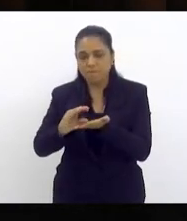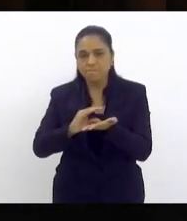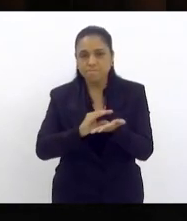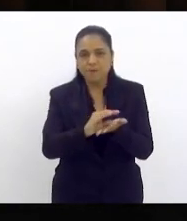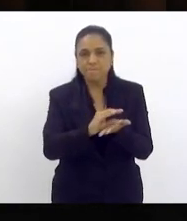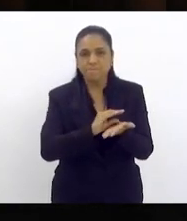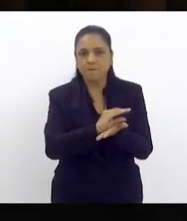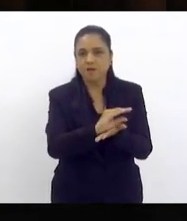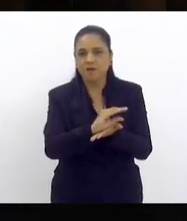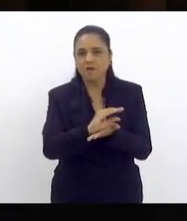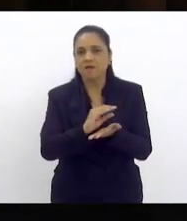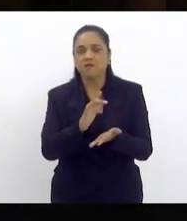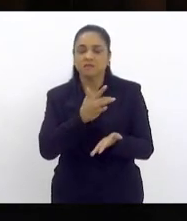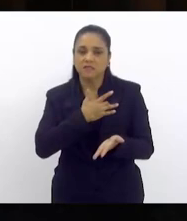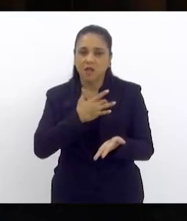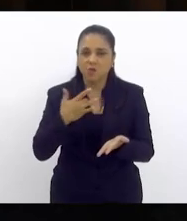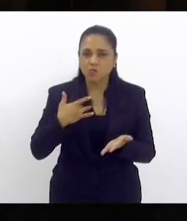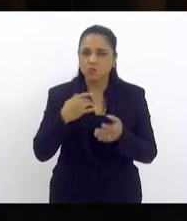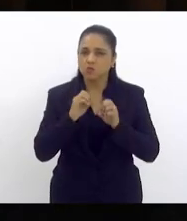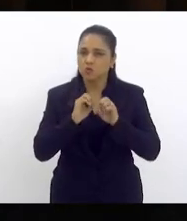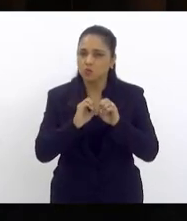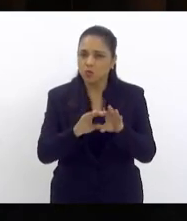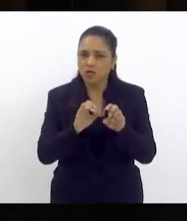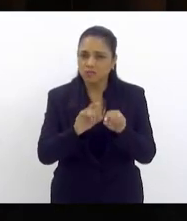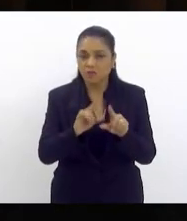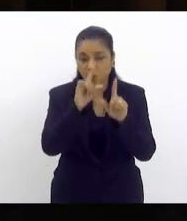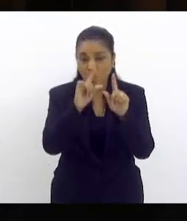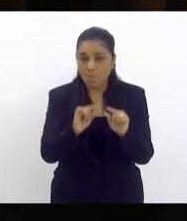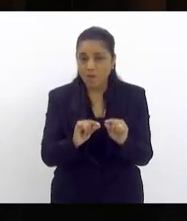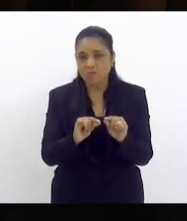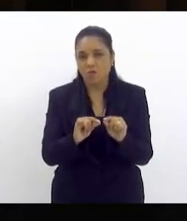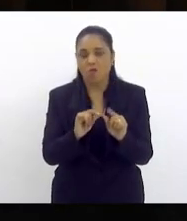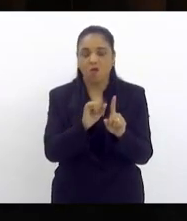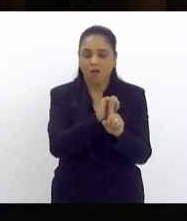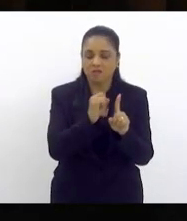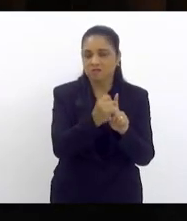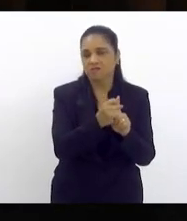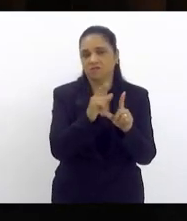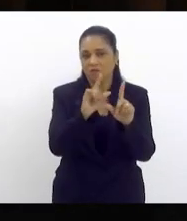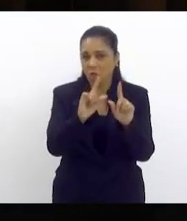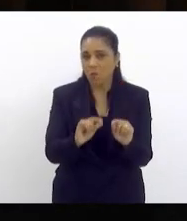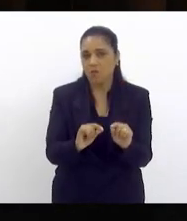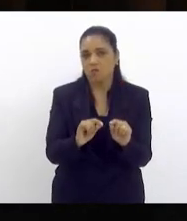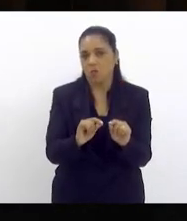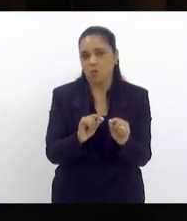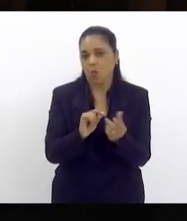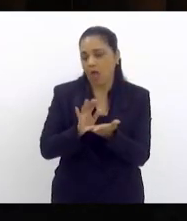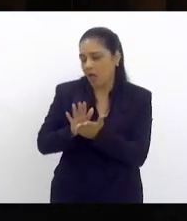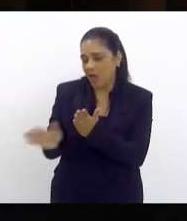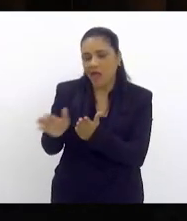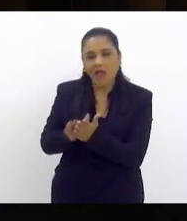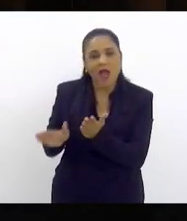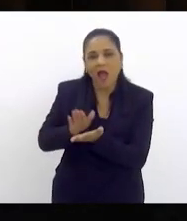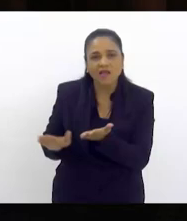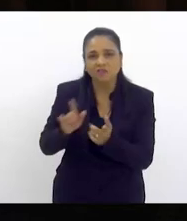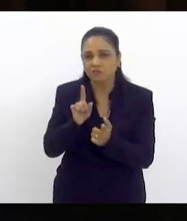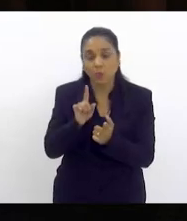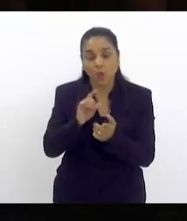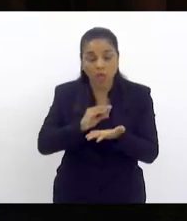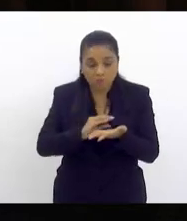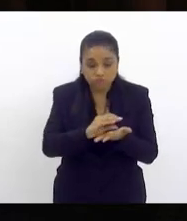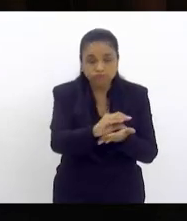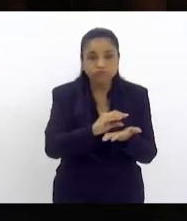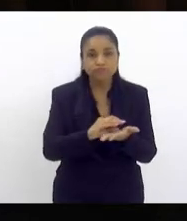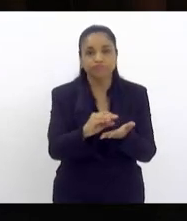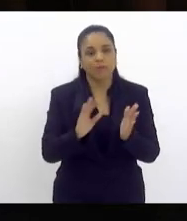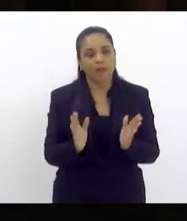porque investimento em saúde, educação e assistência social não é gasto, é investimento. Então, tivemos o teto